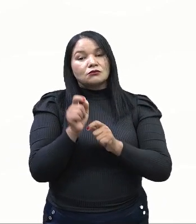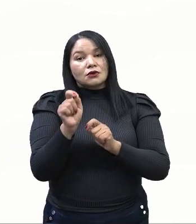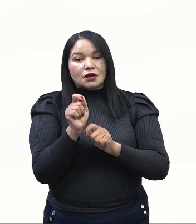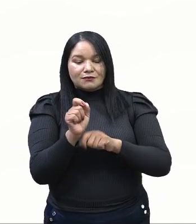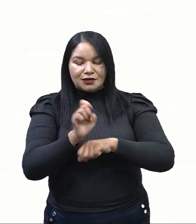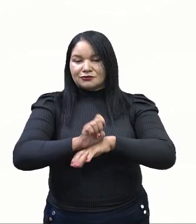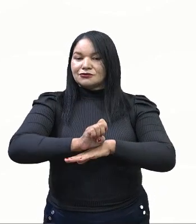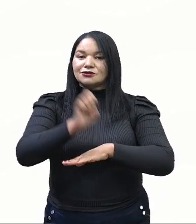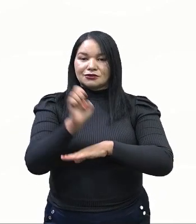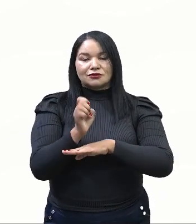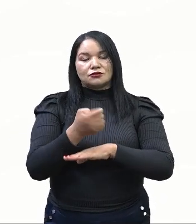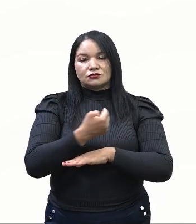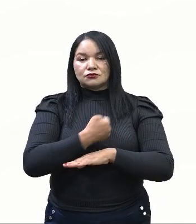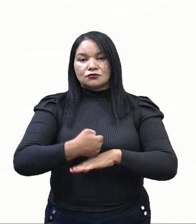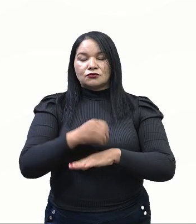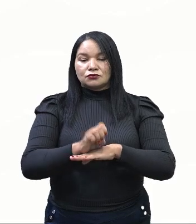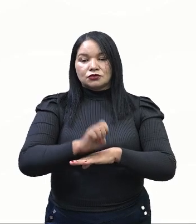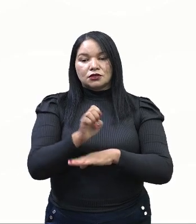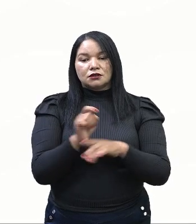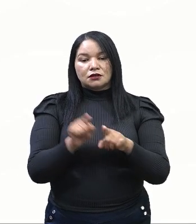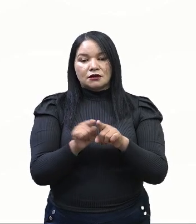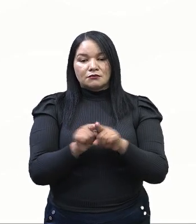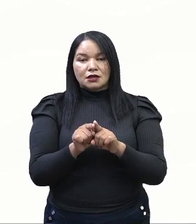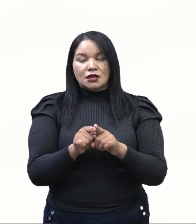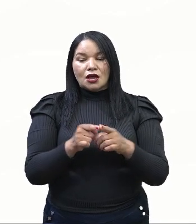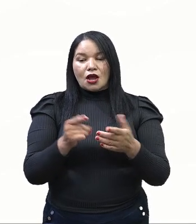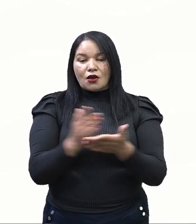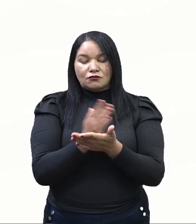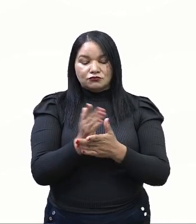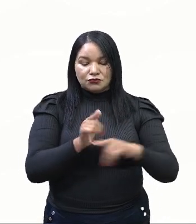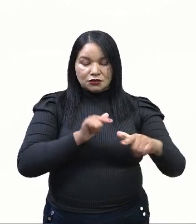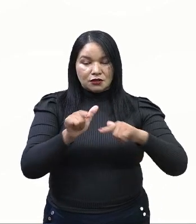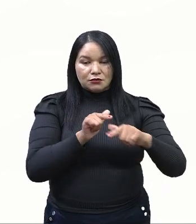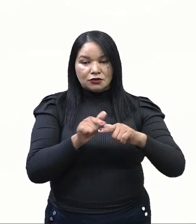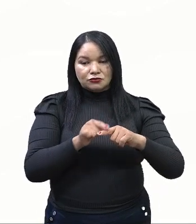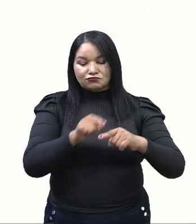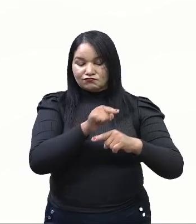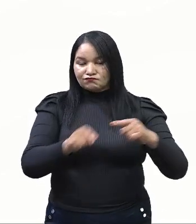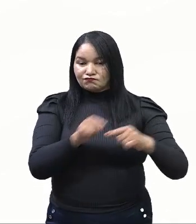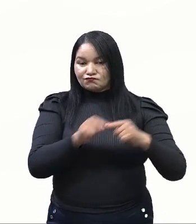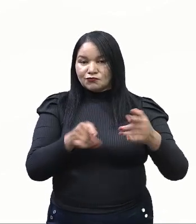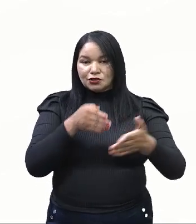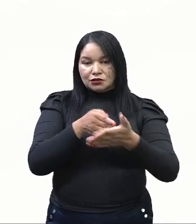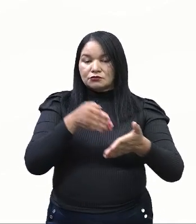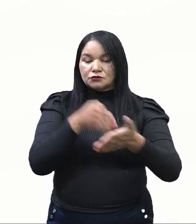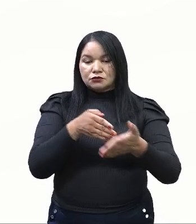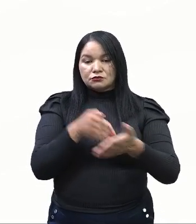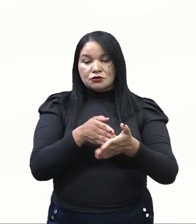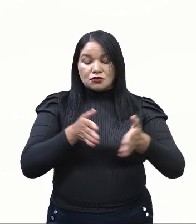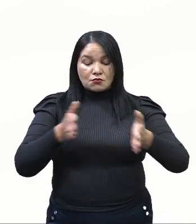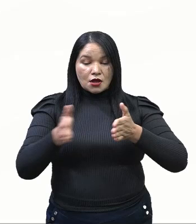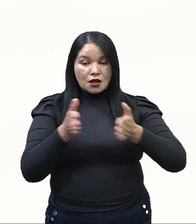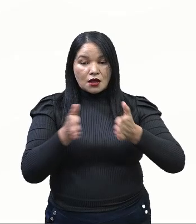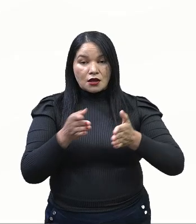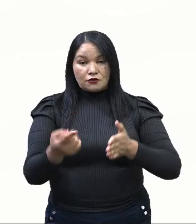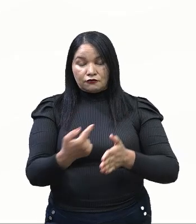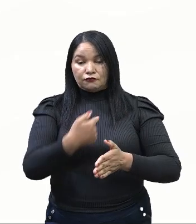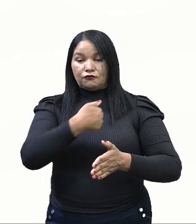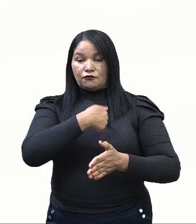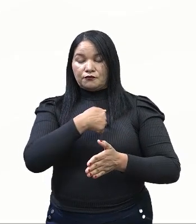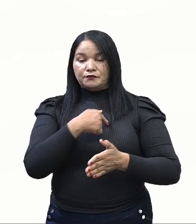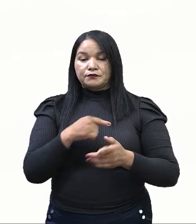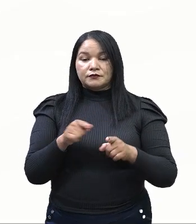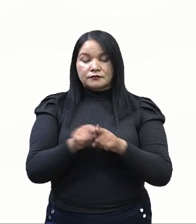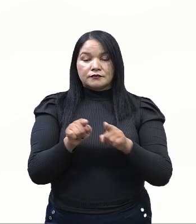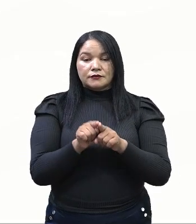Estado, restringindo a liberdade dos trabalhadores durante a Era Vargas, sobretudo durante o Estado